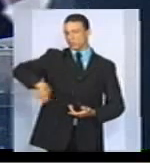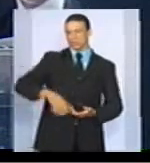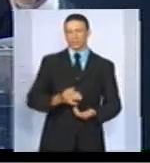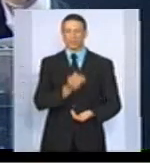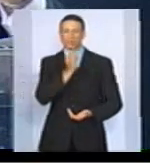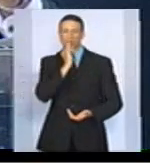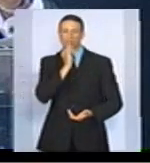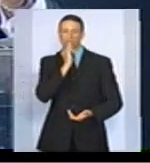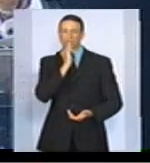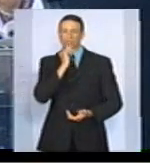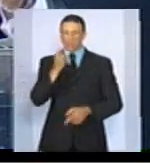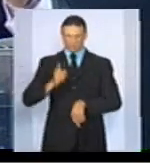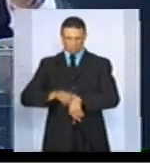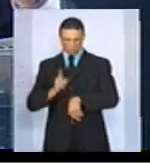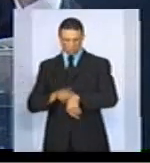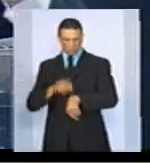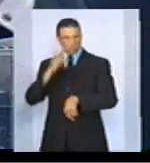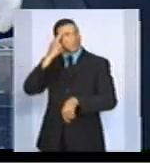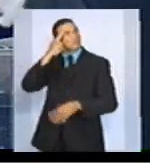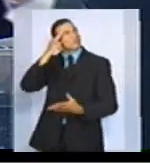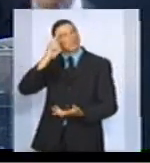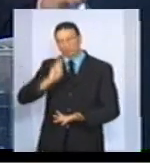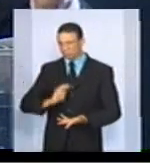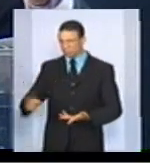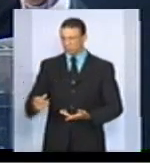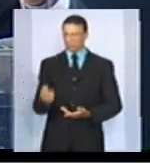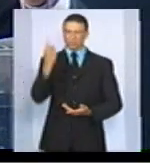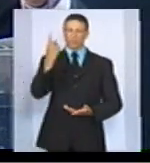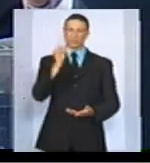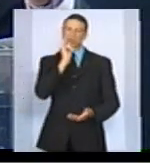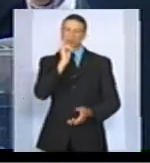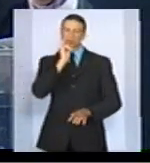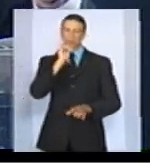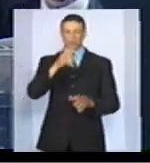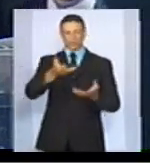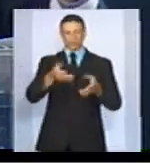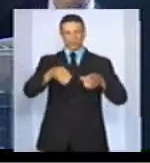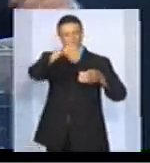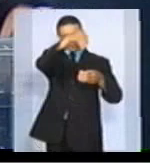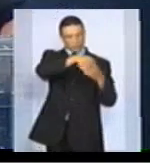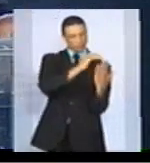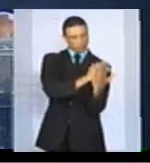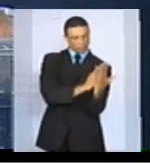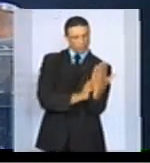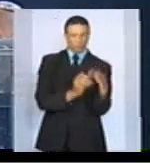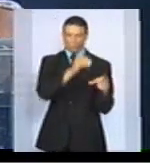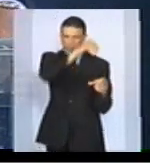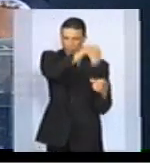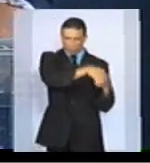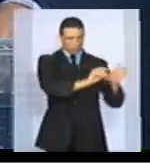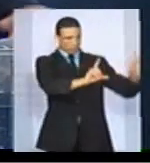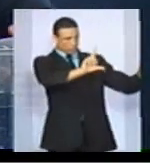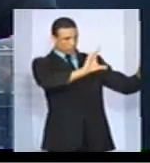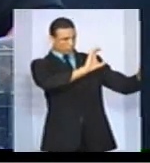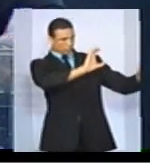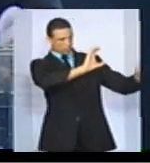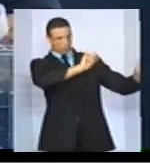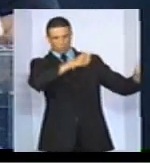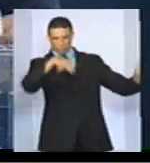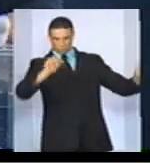em horários jamais imaginados dependendo do tipo do conteúdo que se assiste no canal então